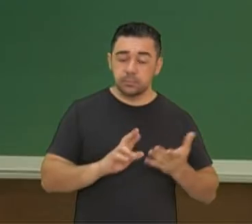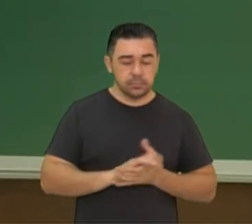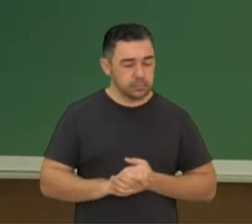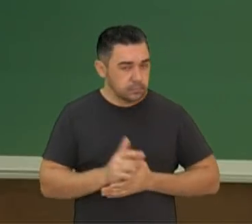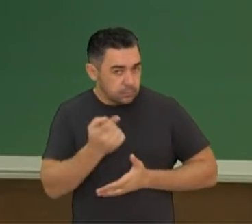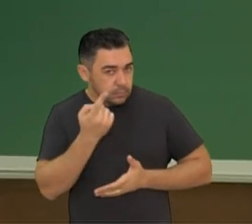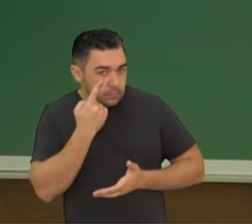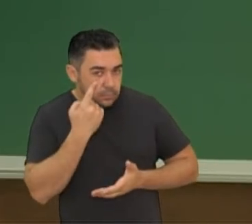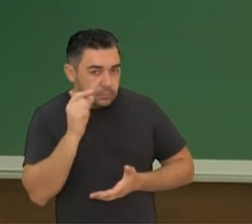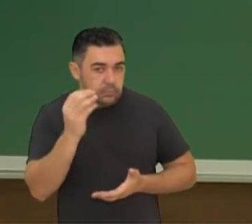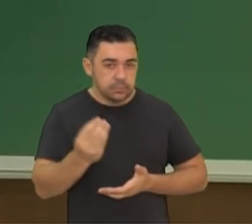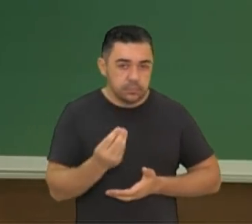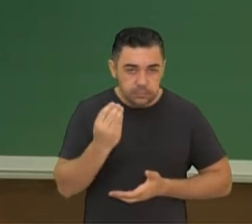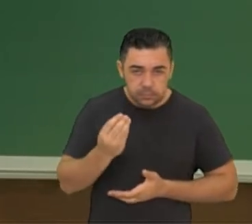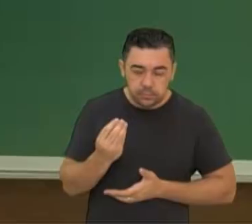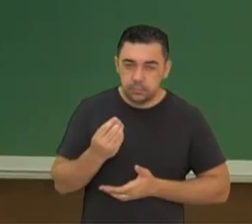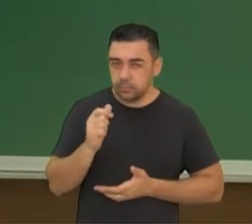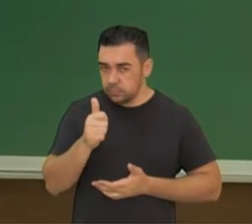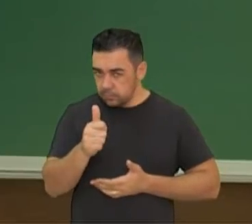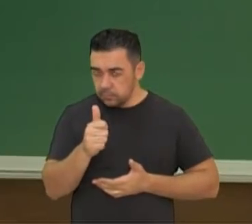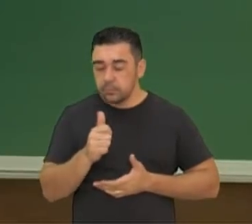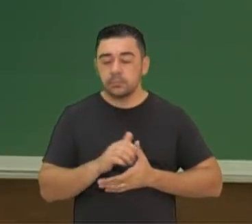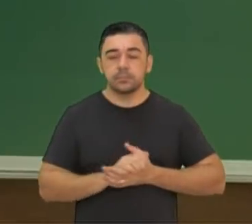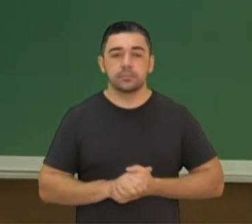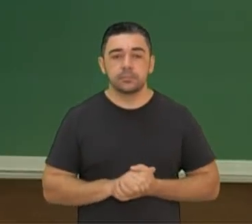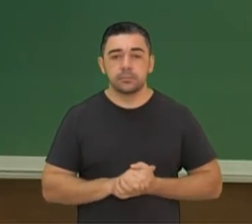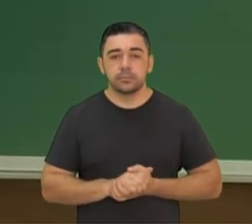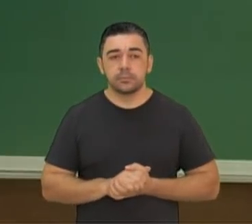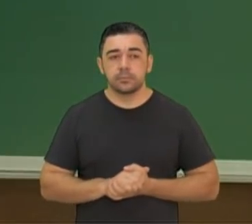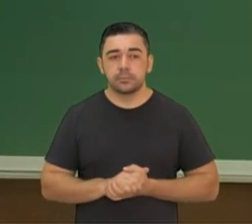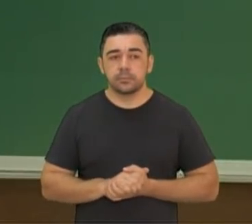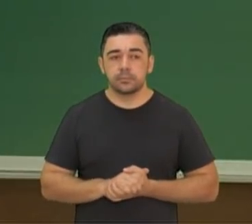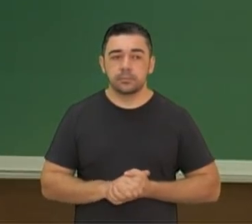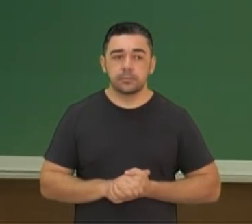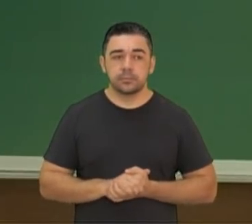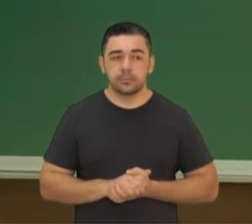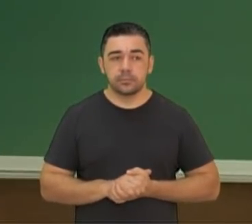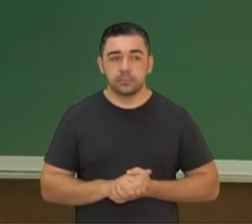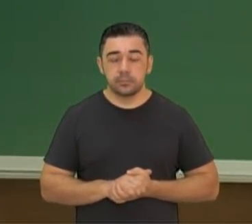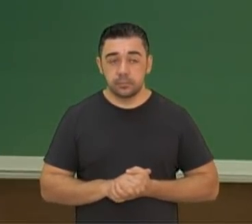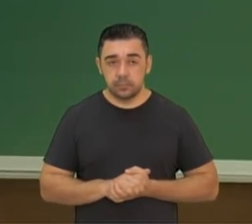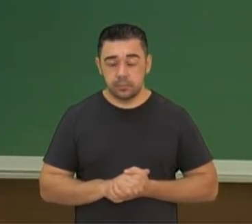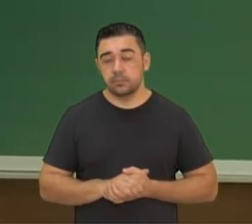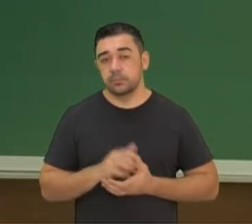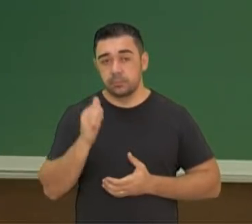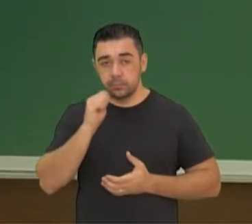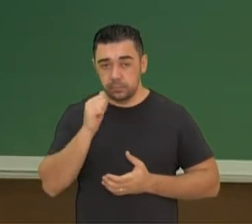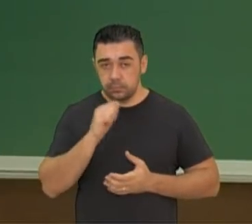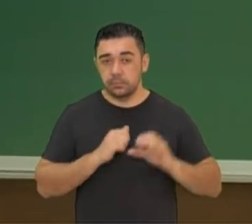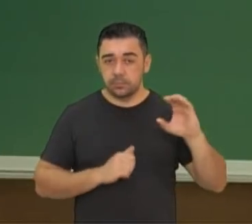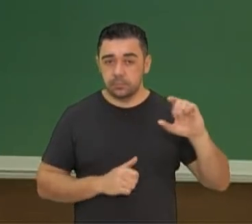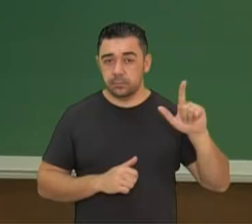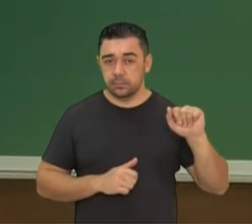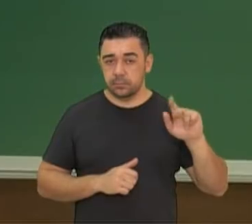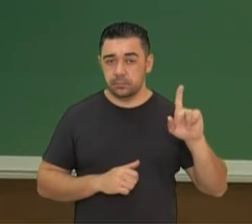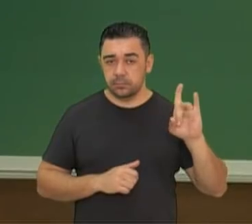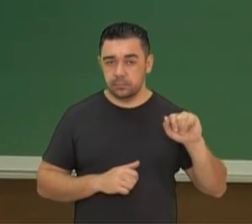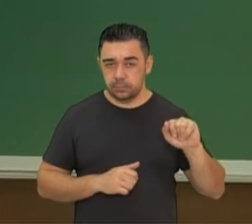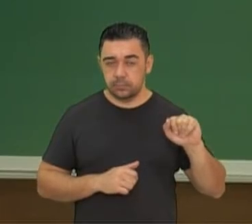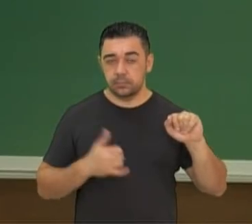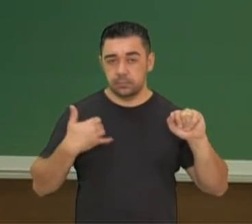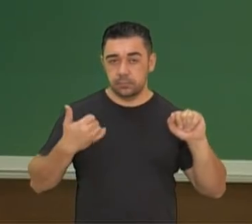conferir como é que ficou esse problema seguindo esses passos. Olha só, Cláudia tem 6 anos a mais que